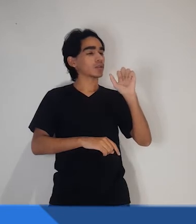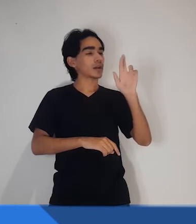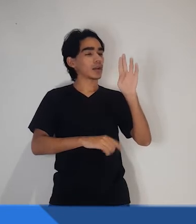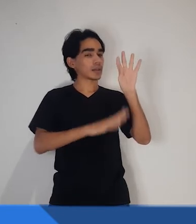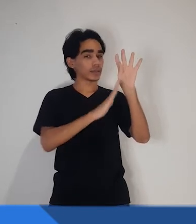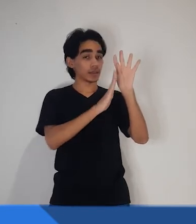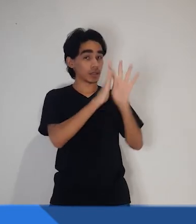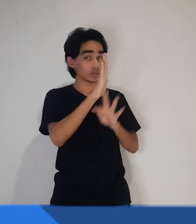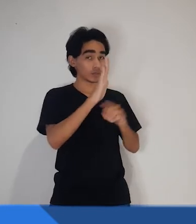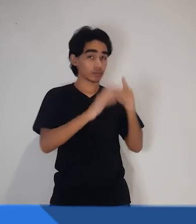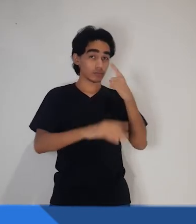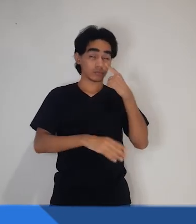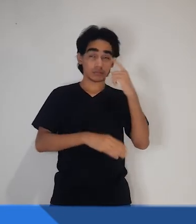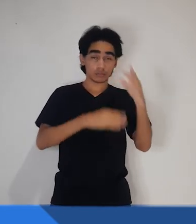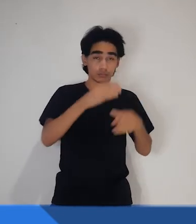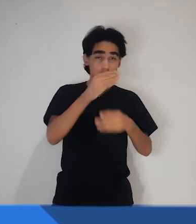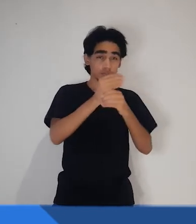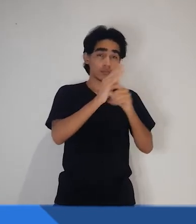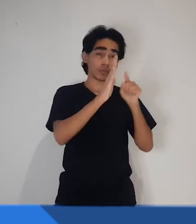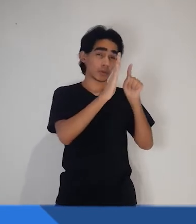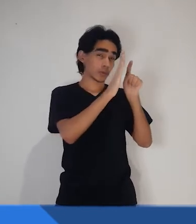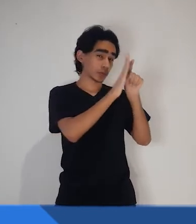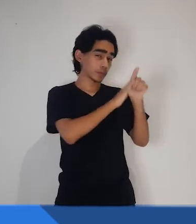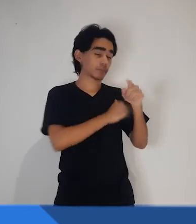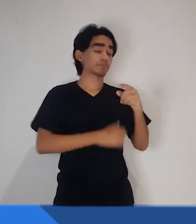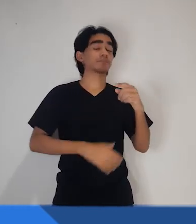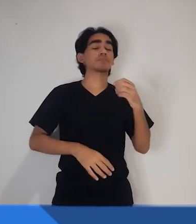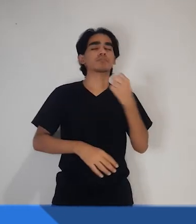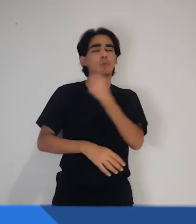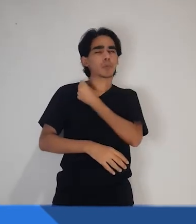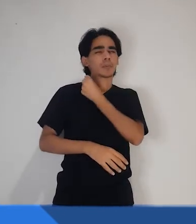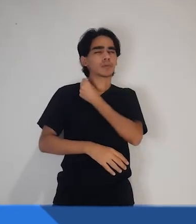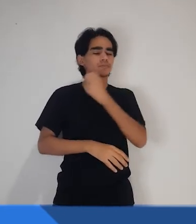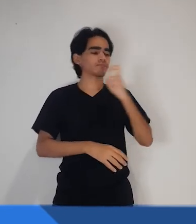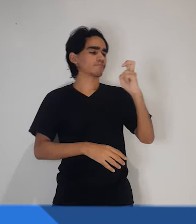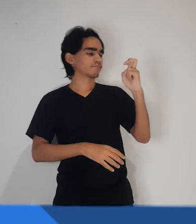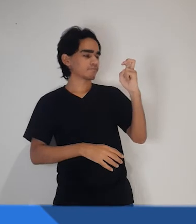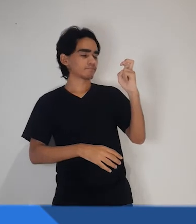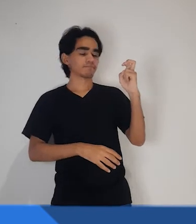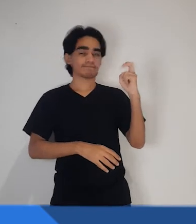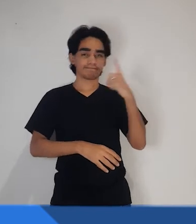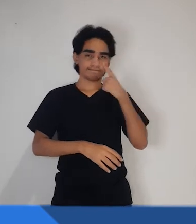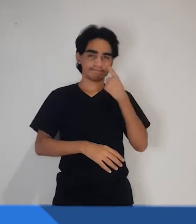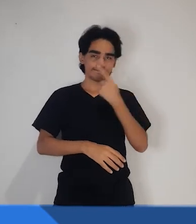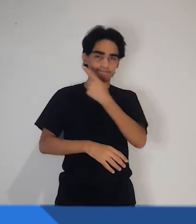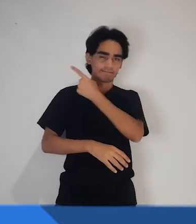Clico em adicionar. Questão número 5.